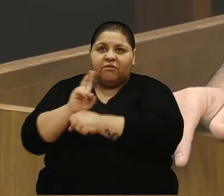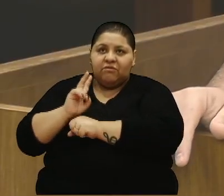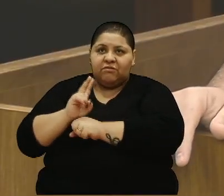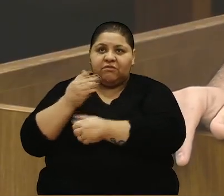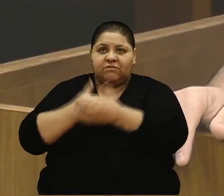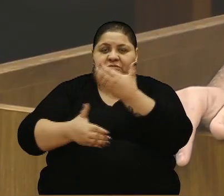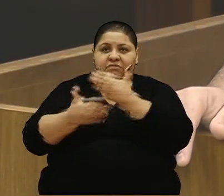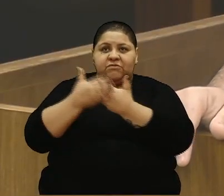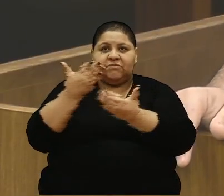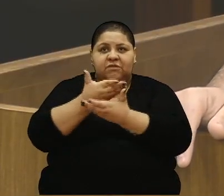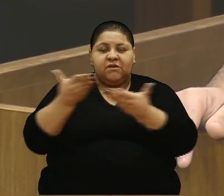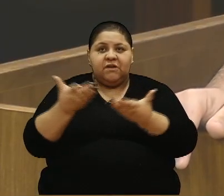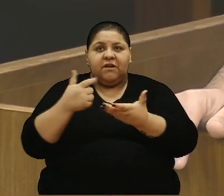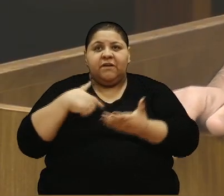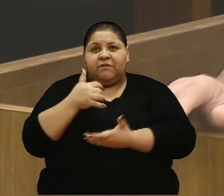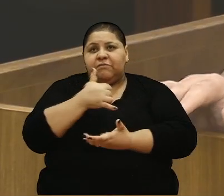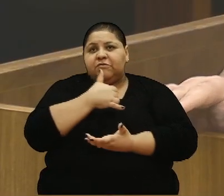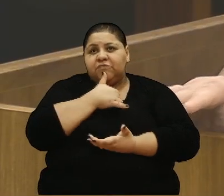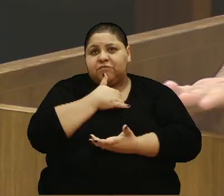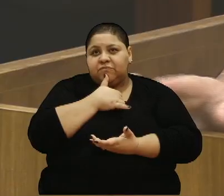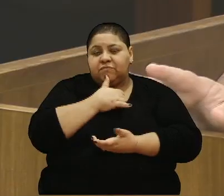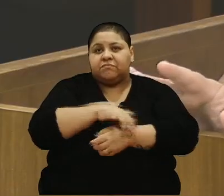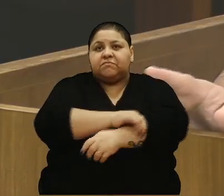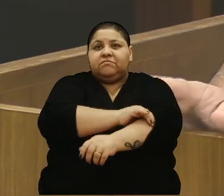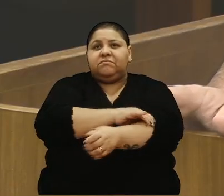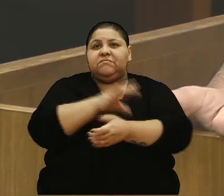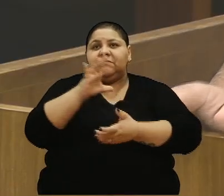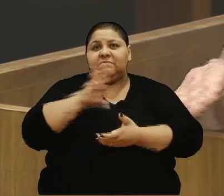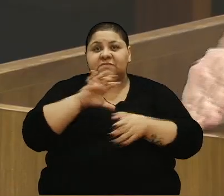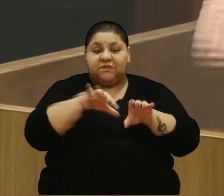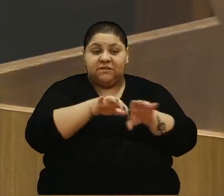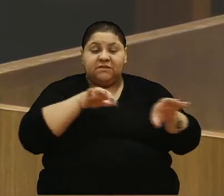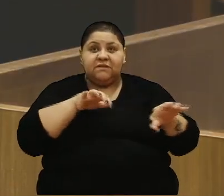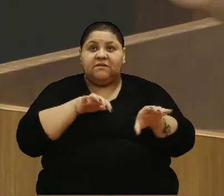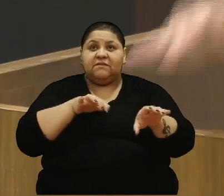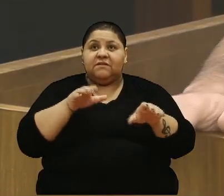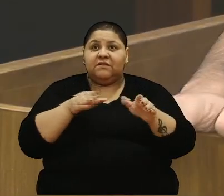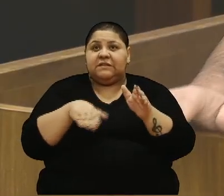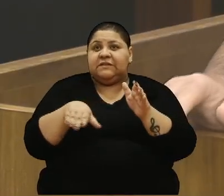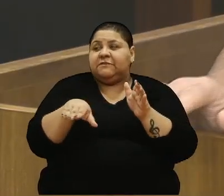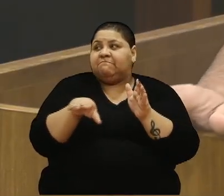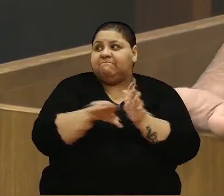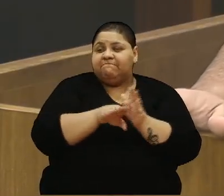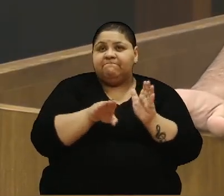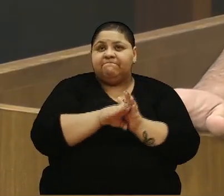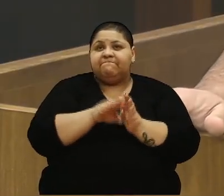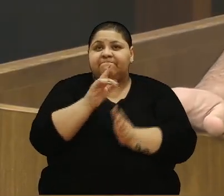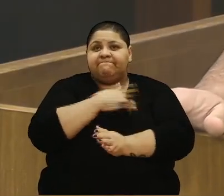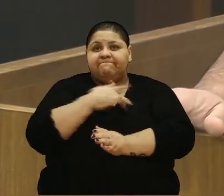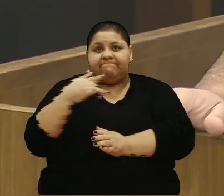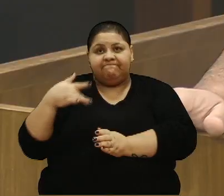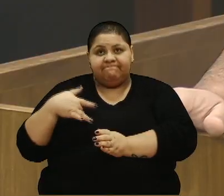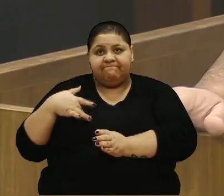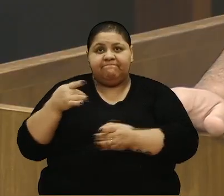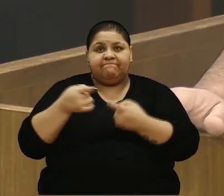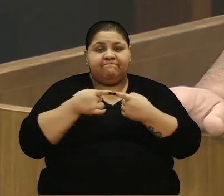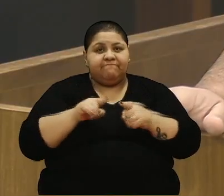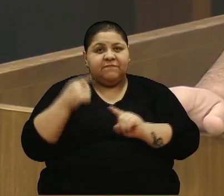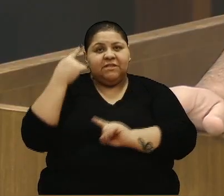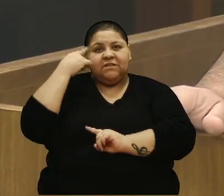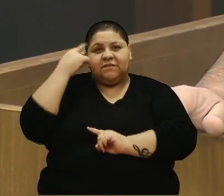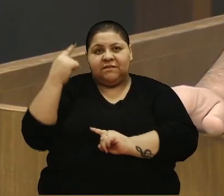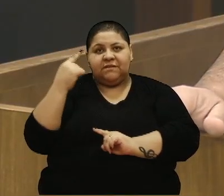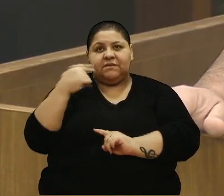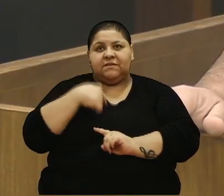de todos. Eu fico muito triste, né, ter que me licenciar nesses dias e ter que chegar ao extremo da saúde. Mas eu penso muito